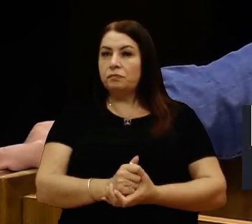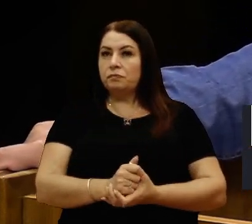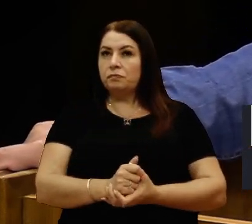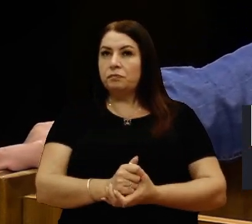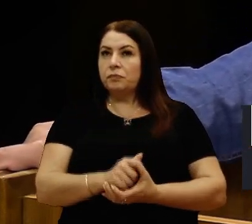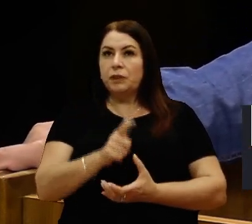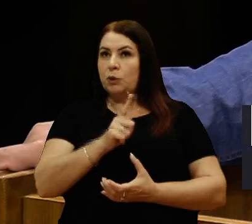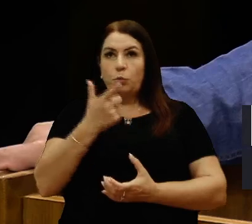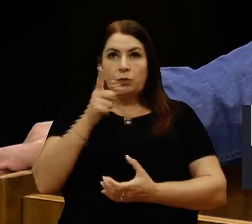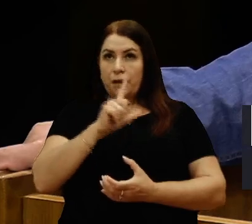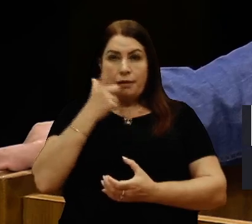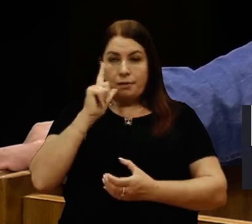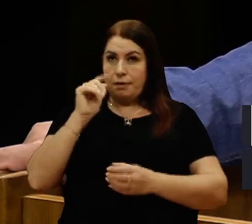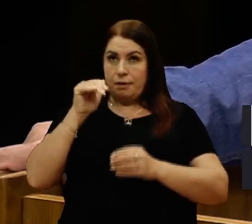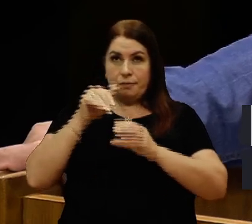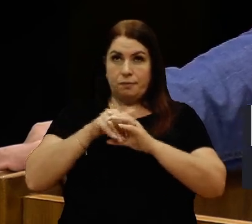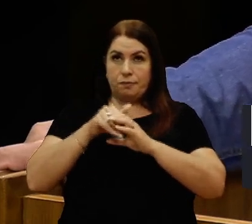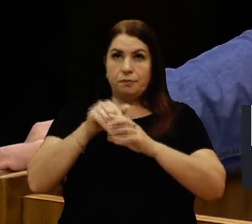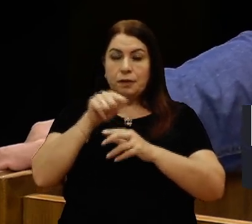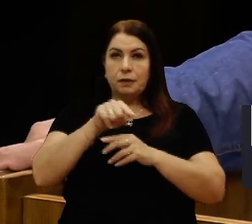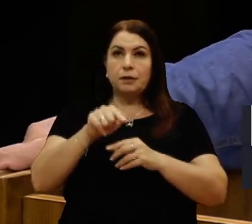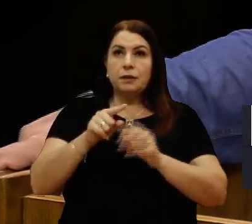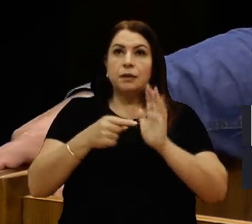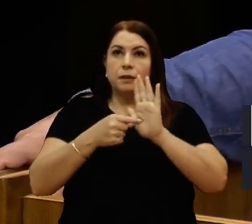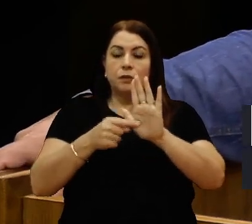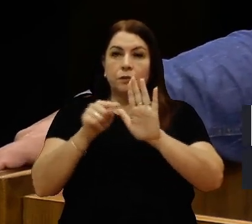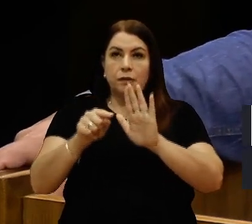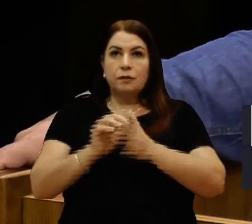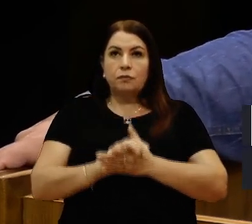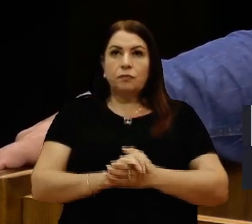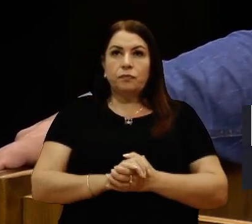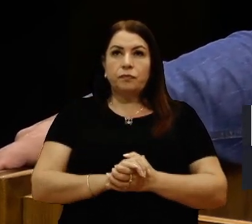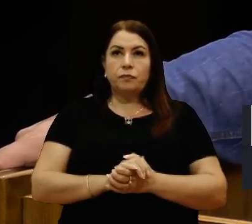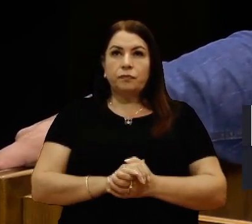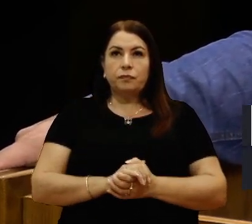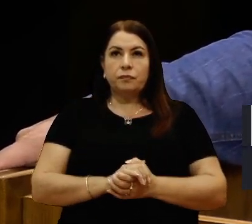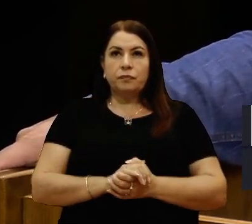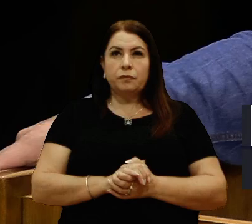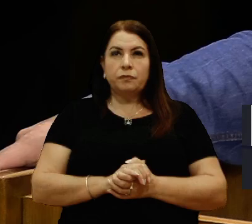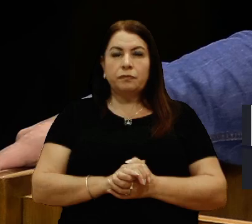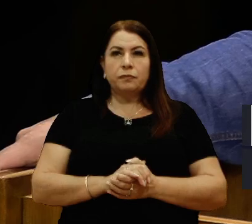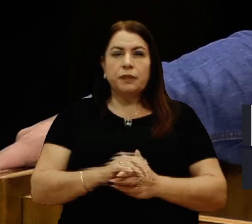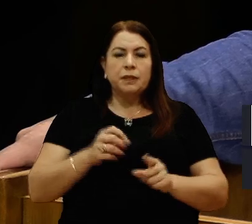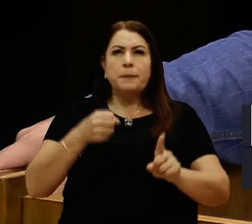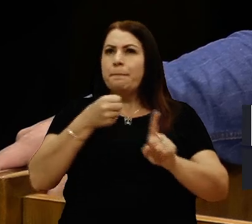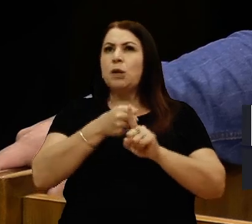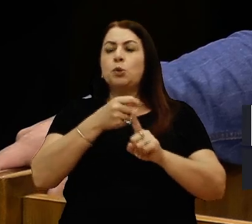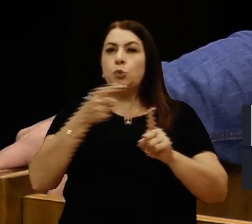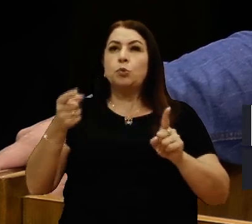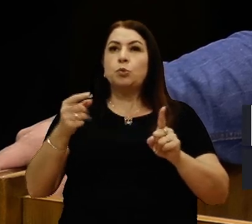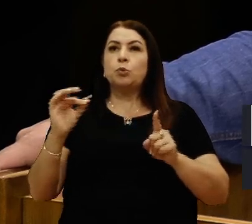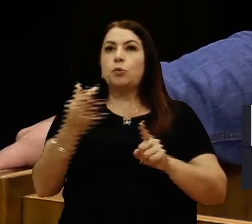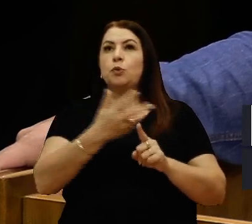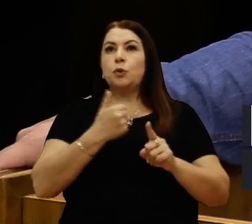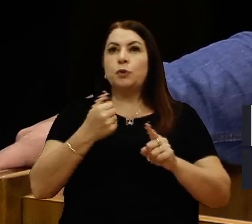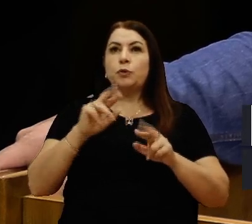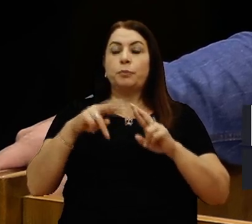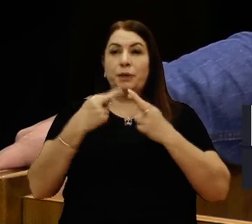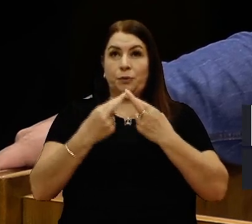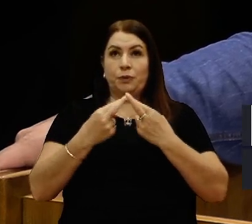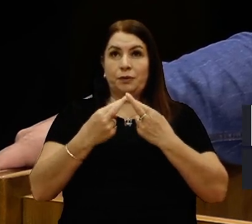se reeleito, o vereador Renato trouxe aqui, e isso impactou todo mundo numa